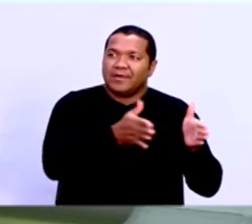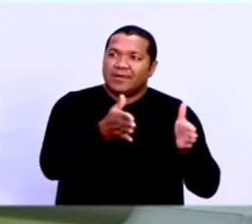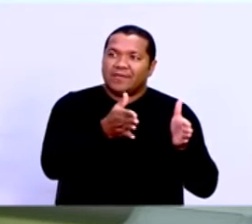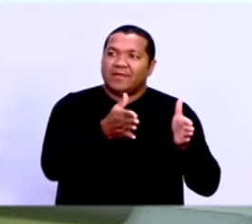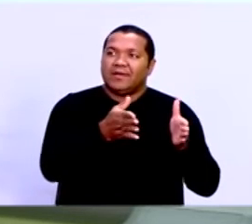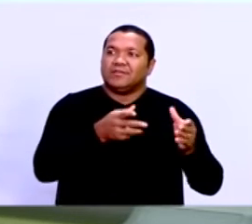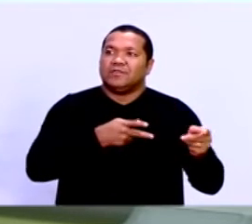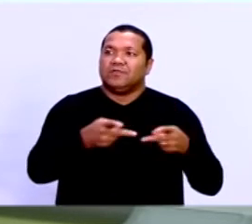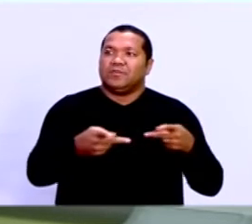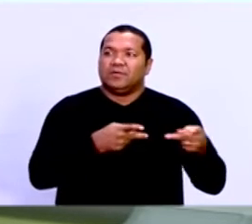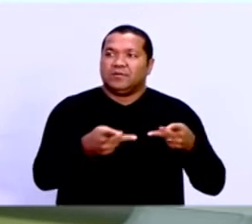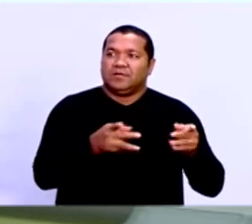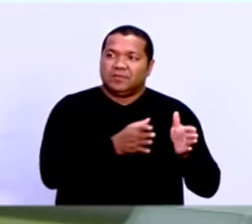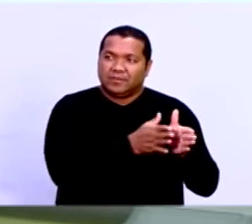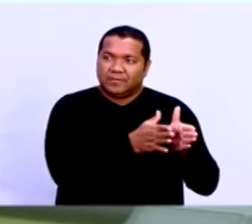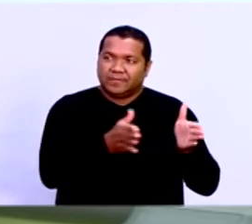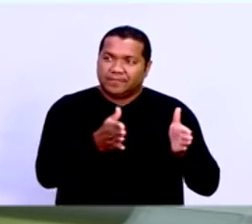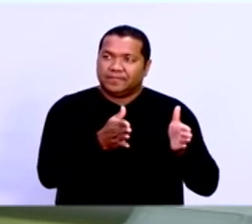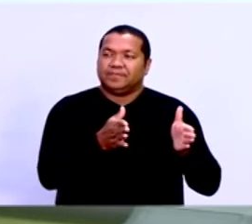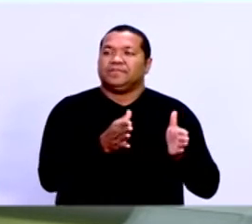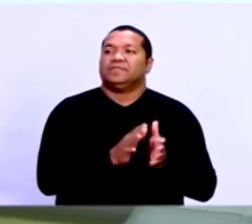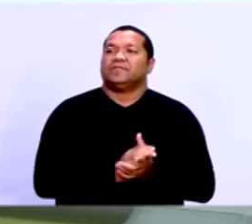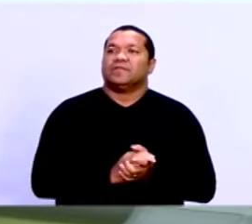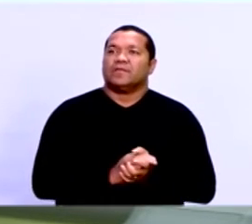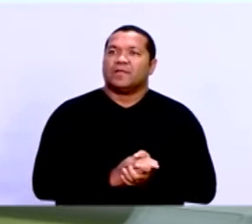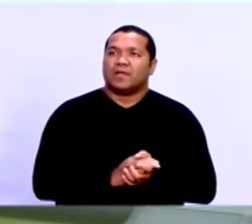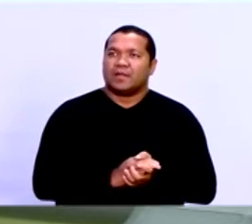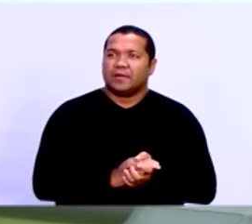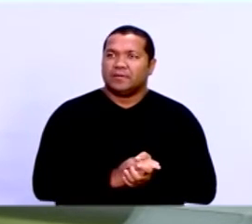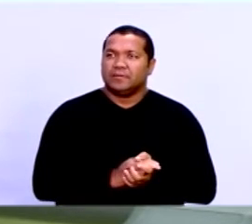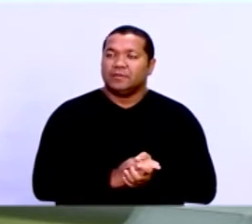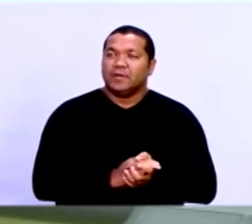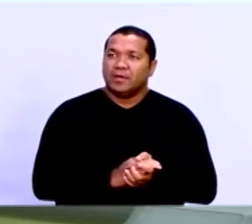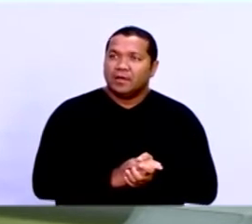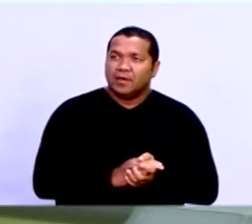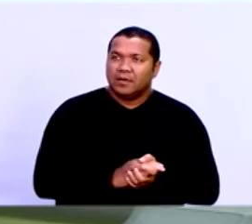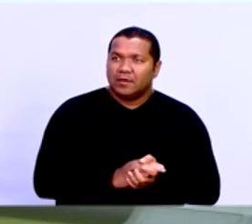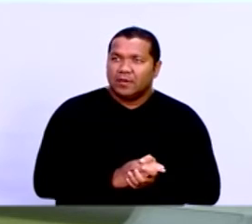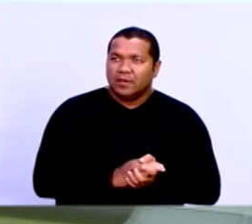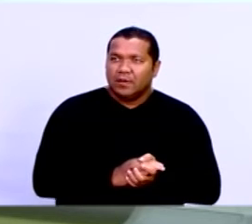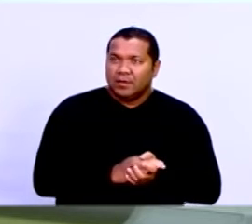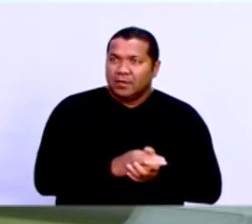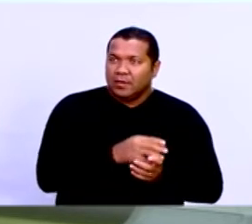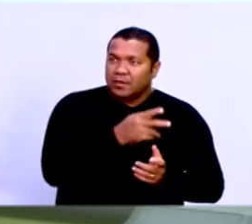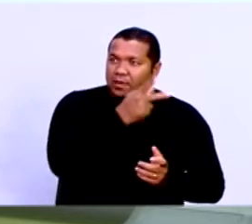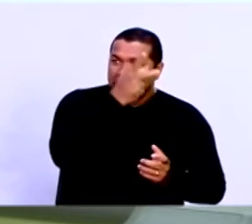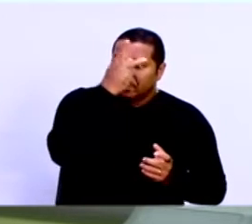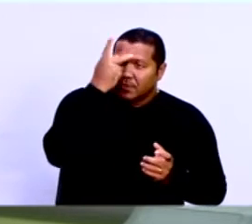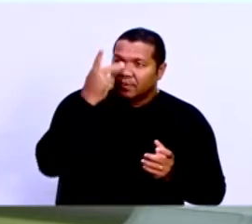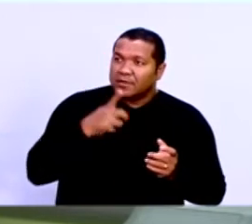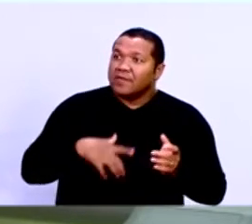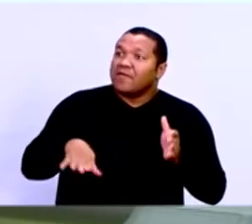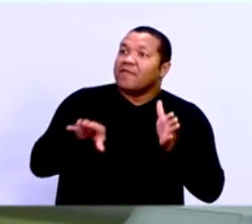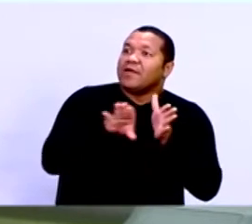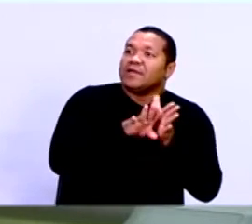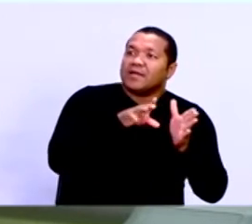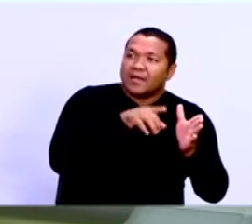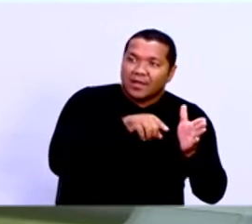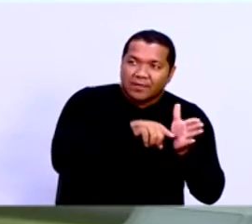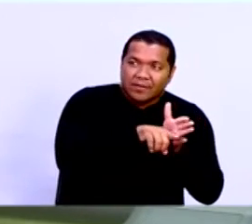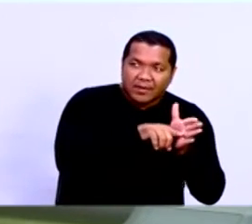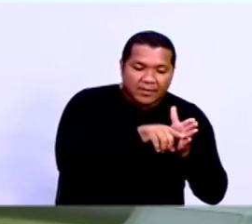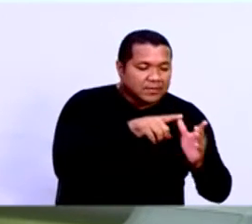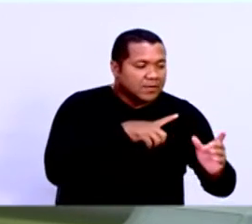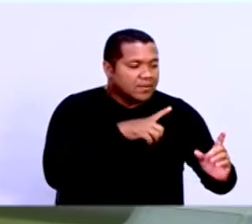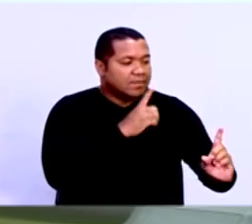do nosso sistema do nosso projeto então o cliente o cliente vai vir me procurar ele vai vir até mim